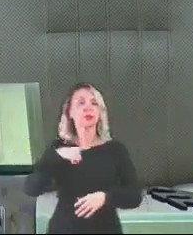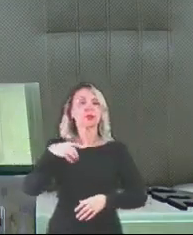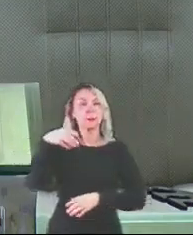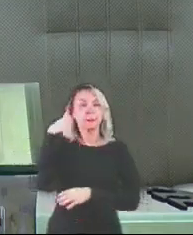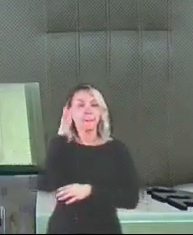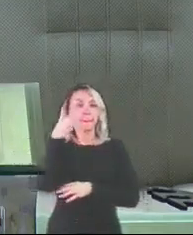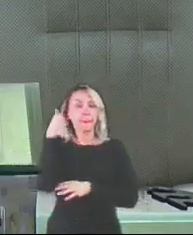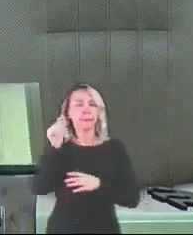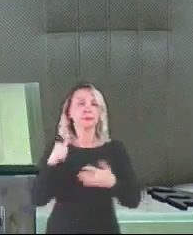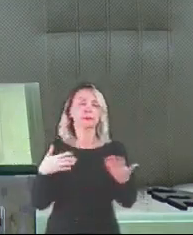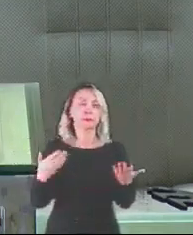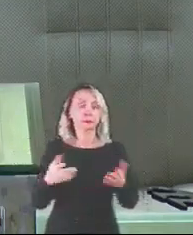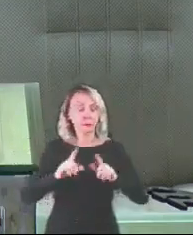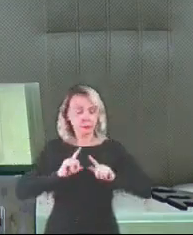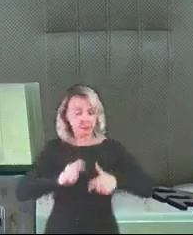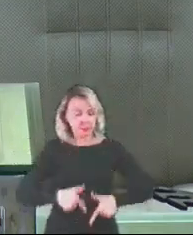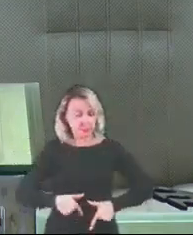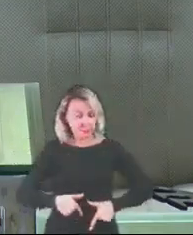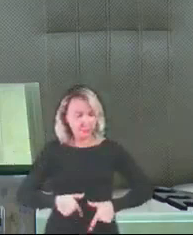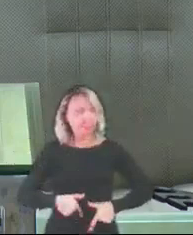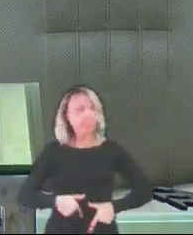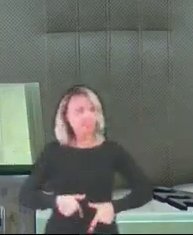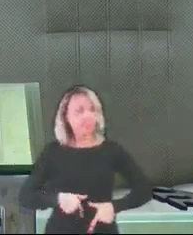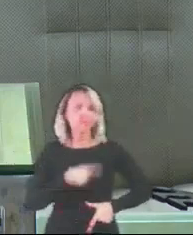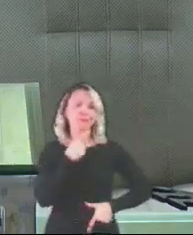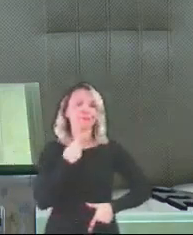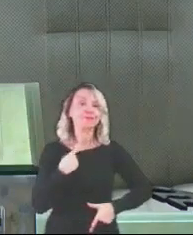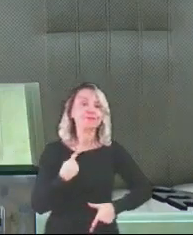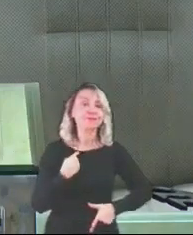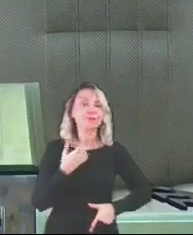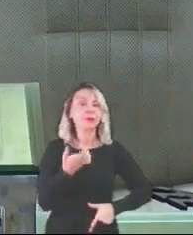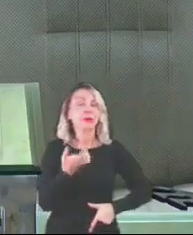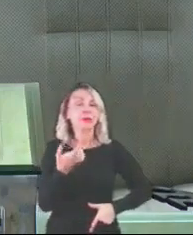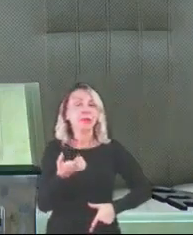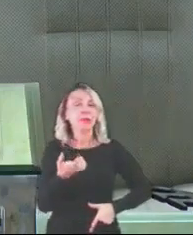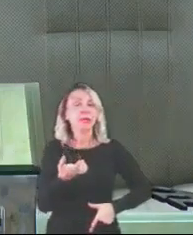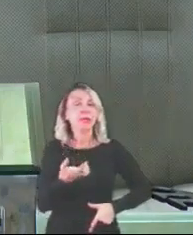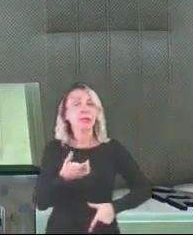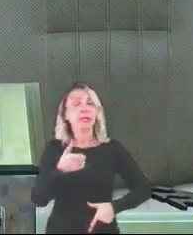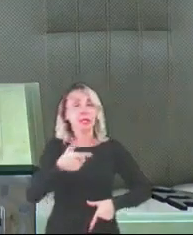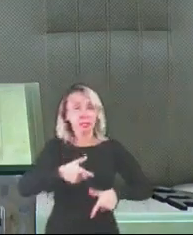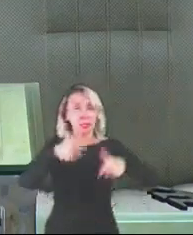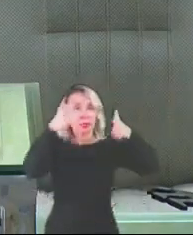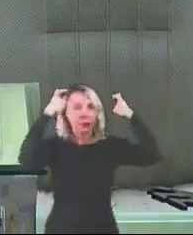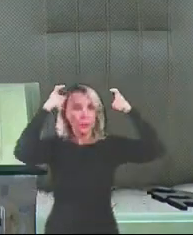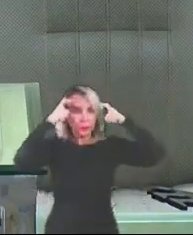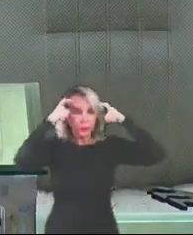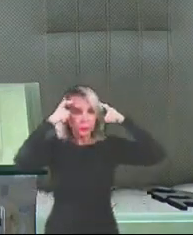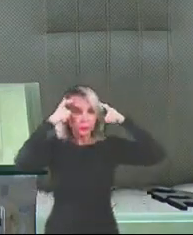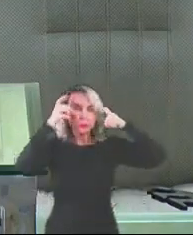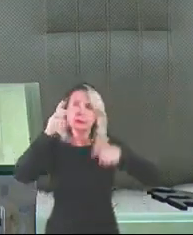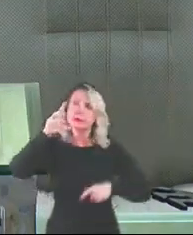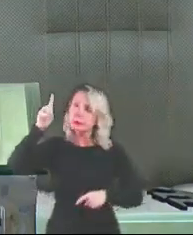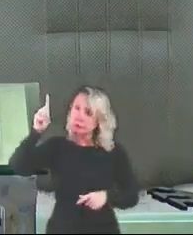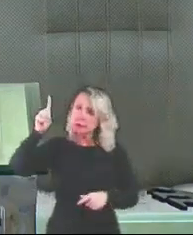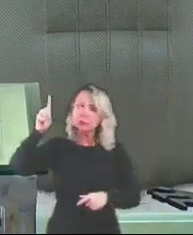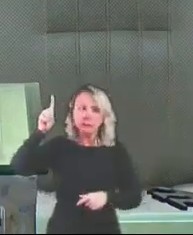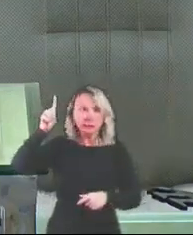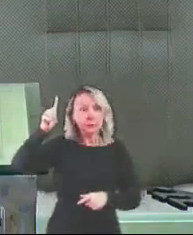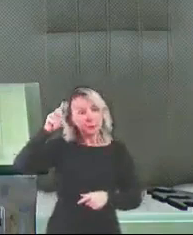dia que queria um rei para eles. Deus iria dar um rei para Israel, mas não era tempo de